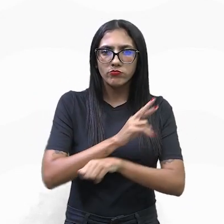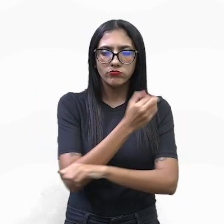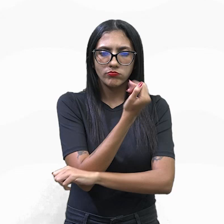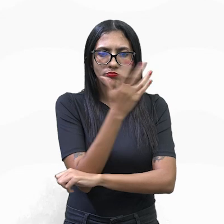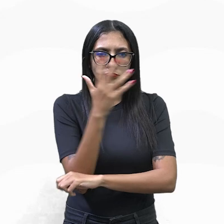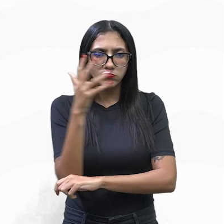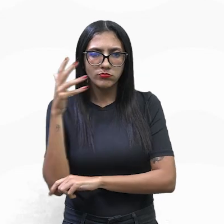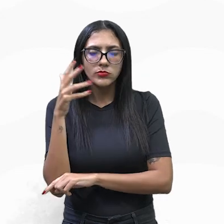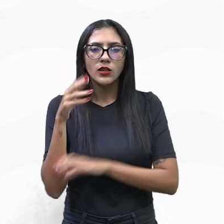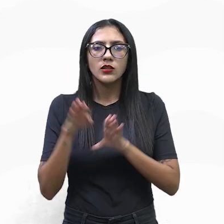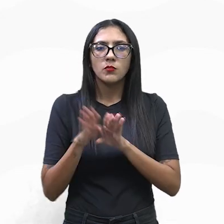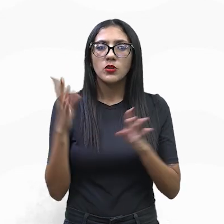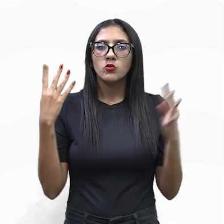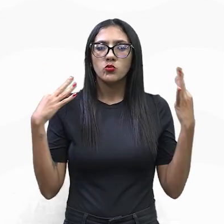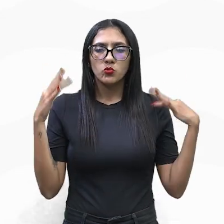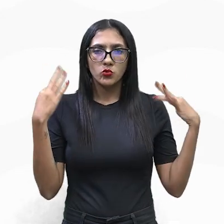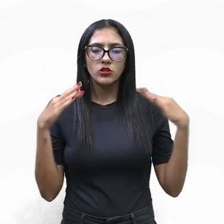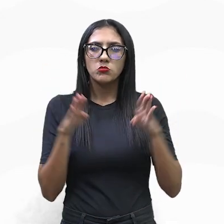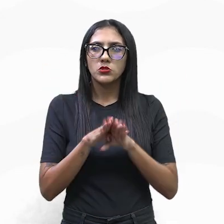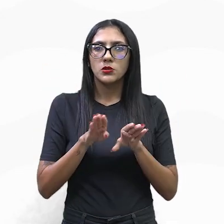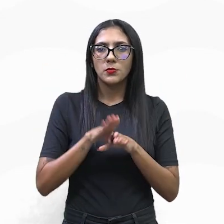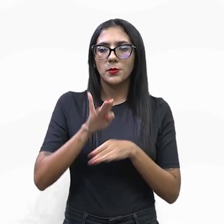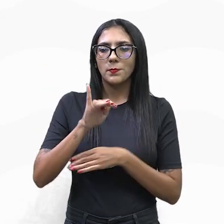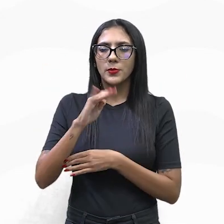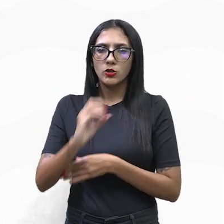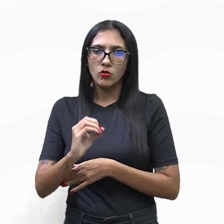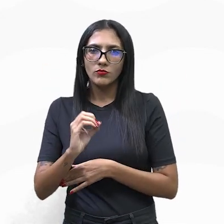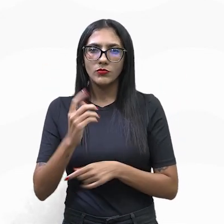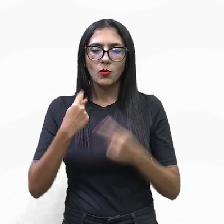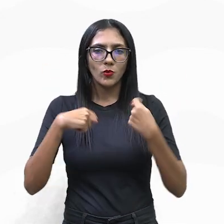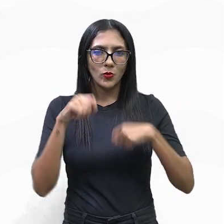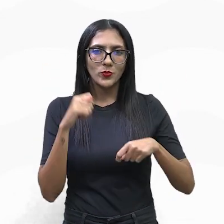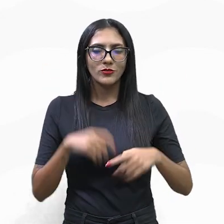ambiental, ao turismo sustentável e à bioeconomia.